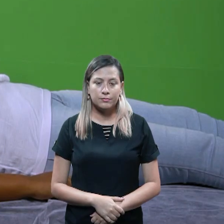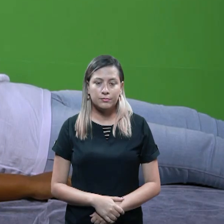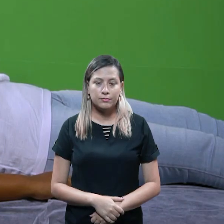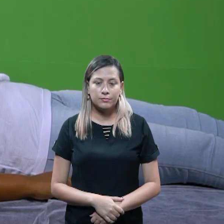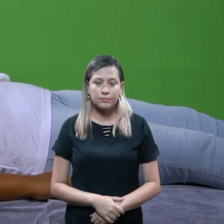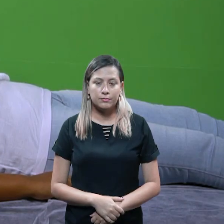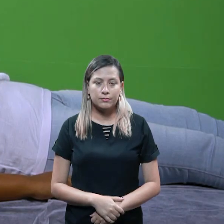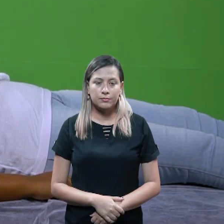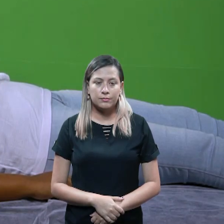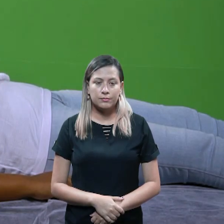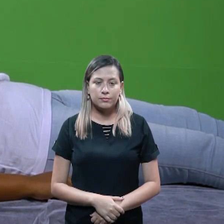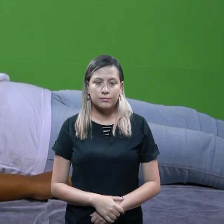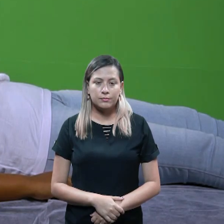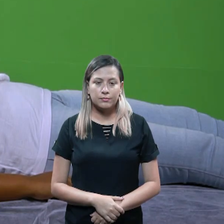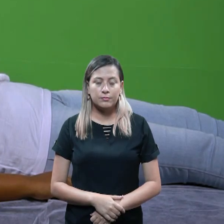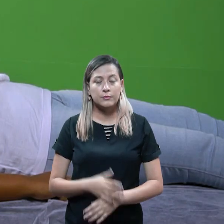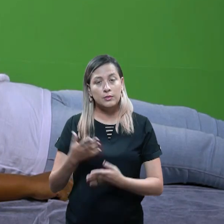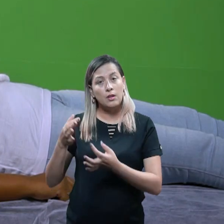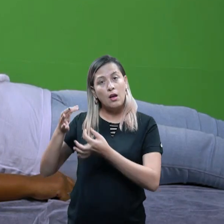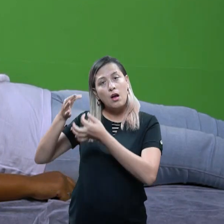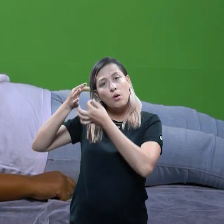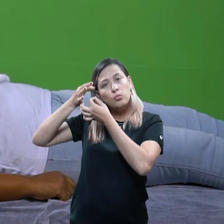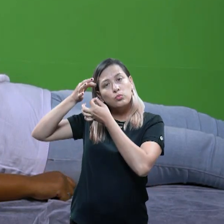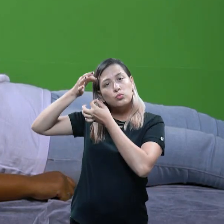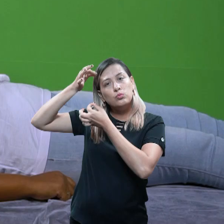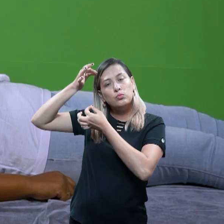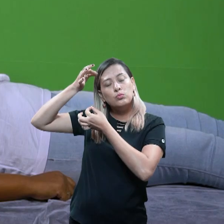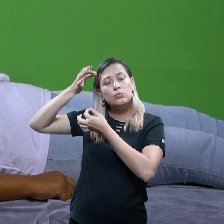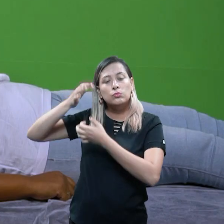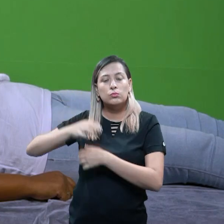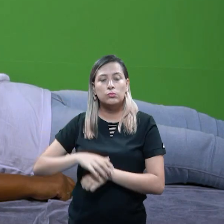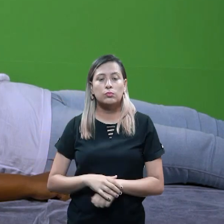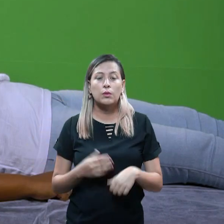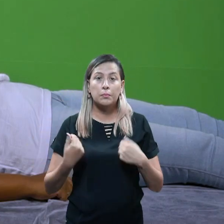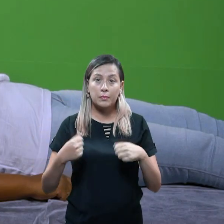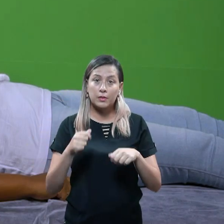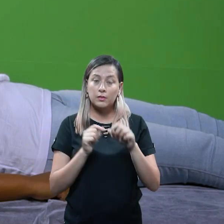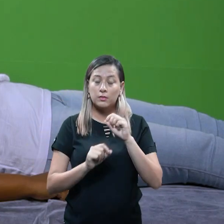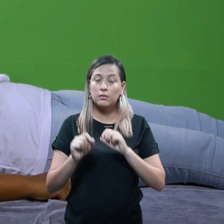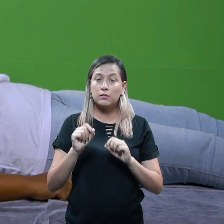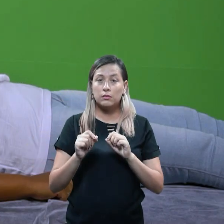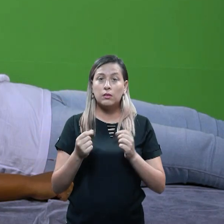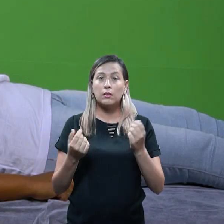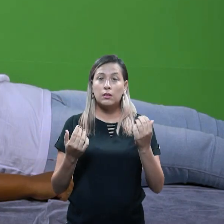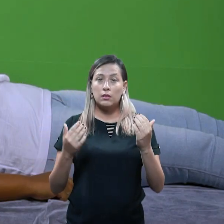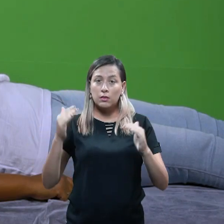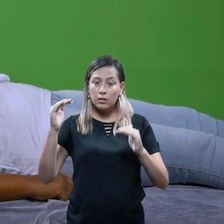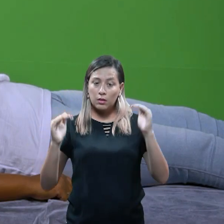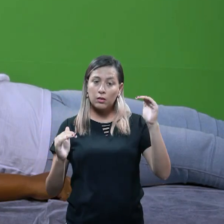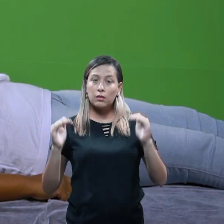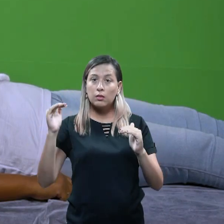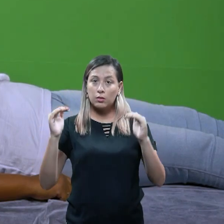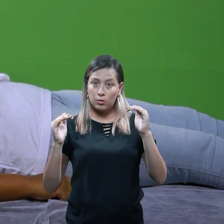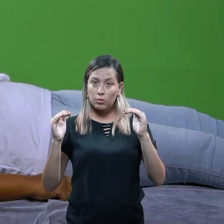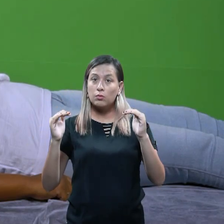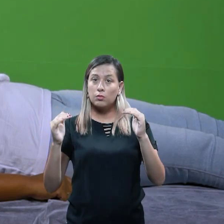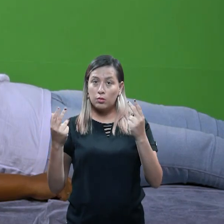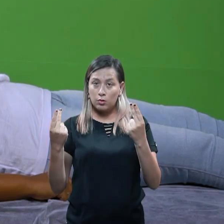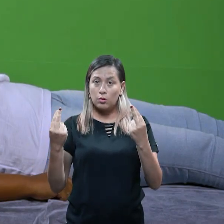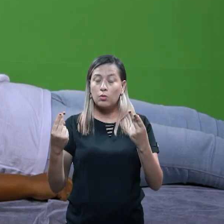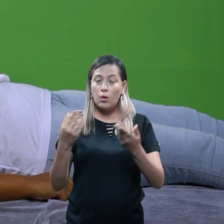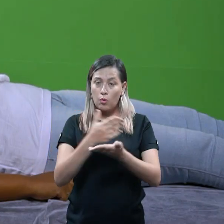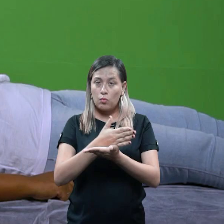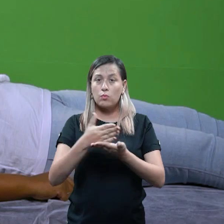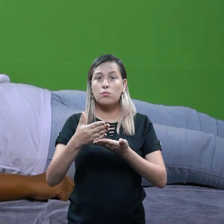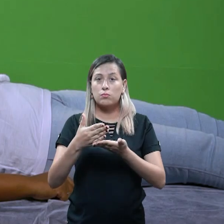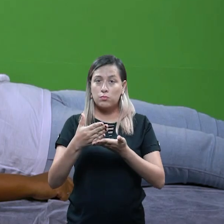Então, a altura, ela tem que ser proporcional ao início da sobrancelha.